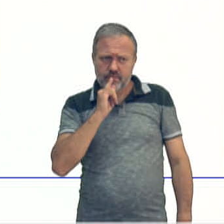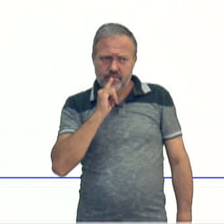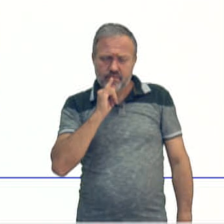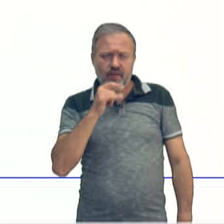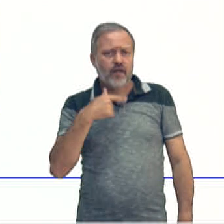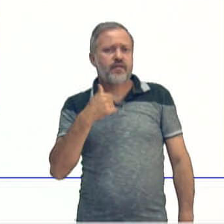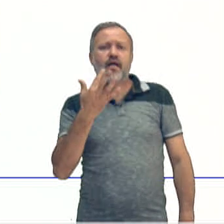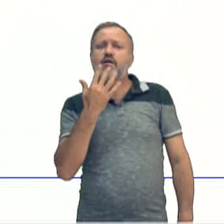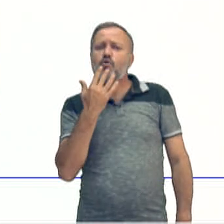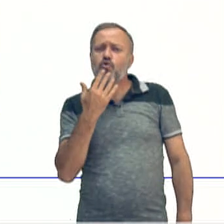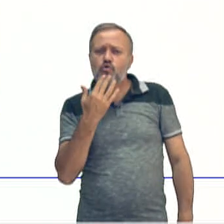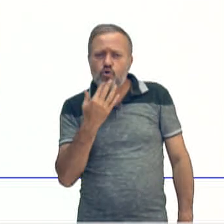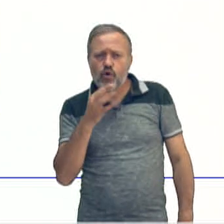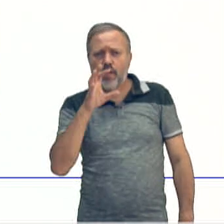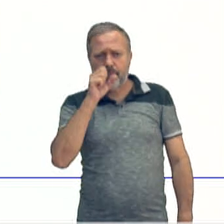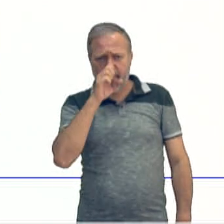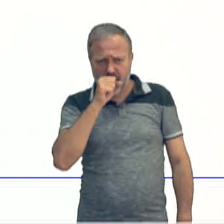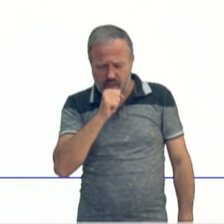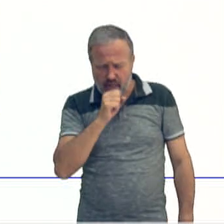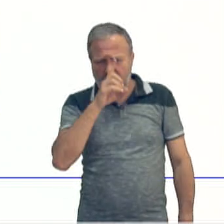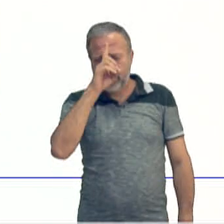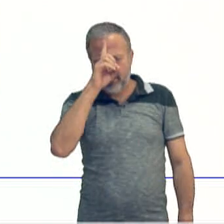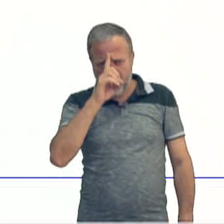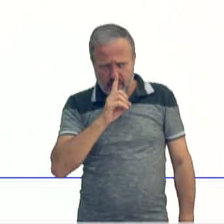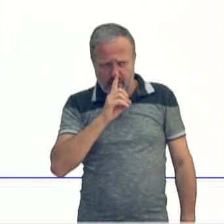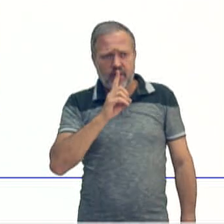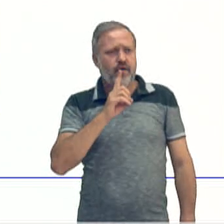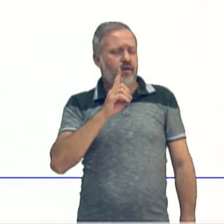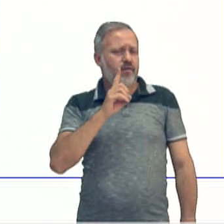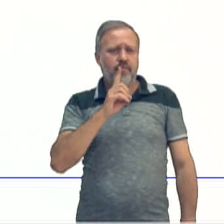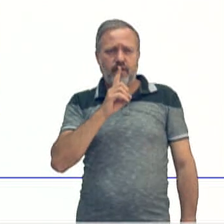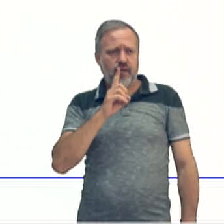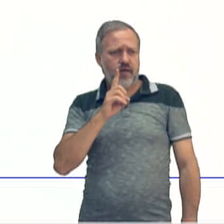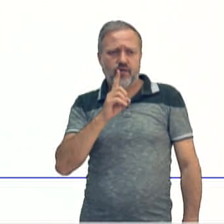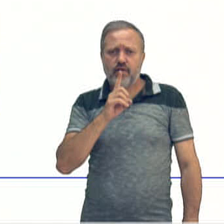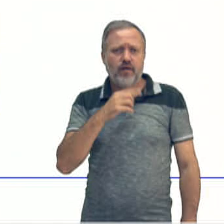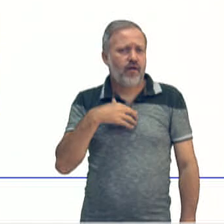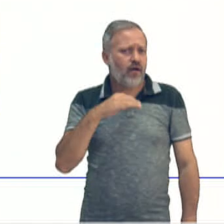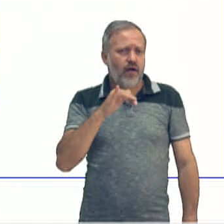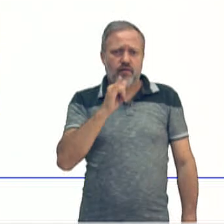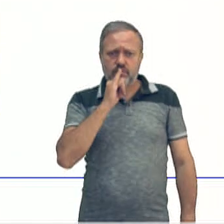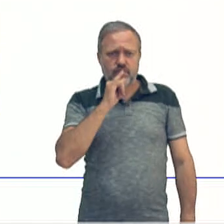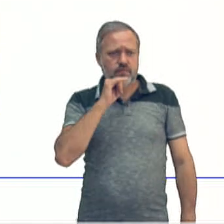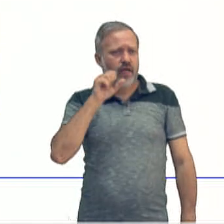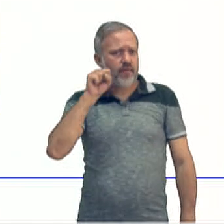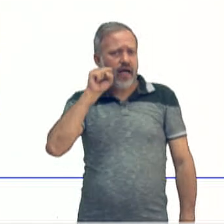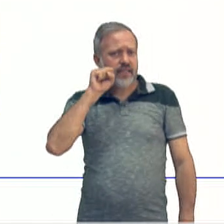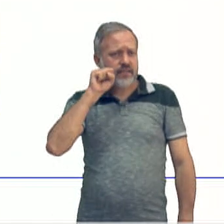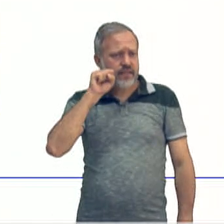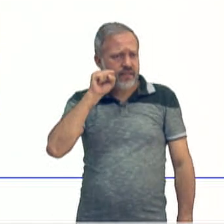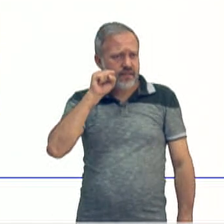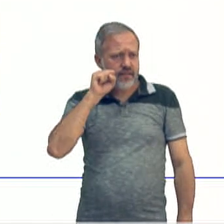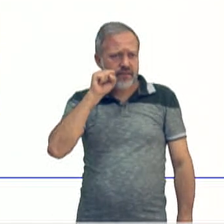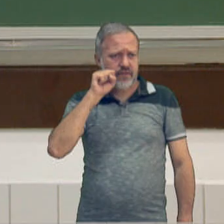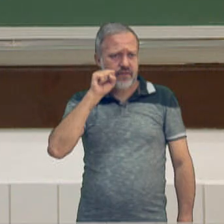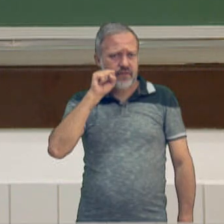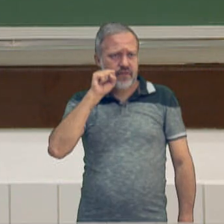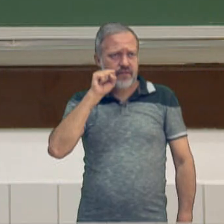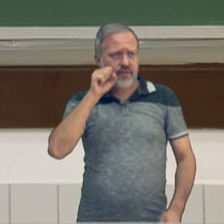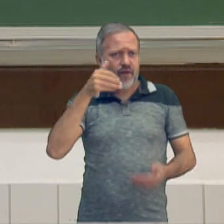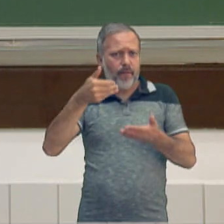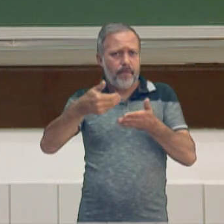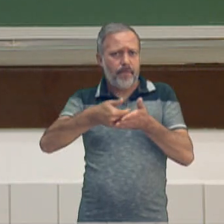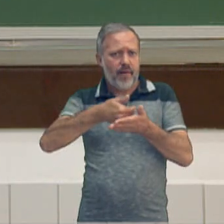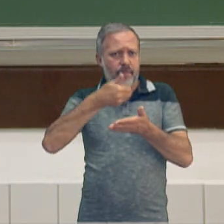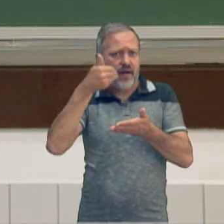cor alaranjada, vermelha, amarela, tá? Por exemplo, a abóbora, o mamão, a cenoura, o pimentão aqui. Todos eles têm, tá? Então,